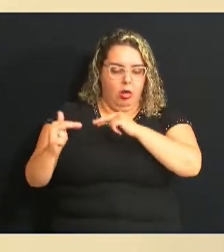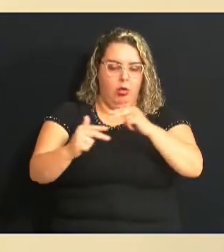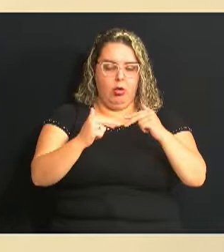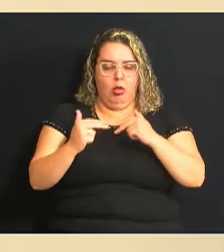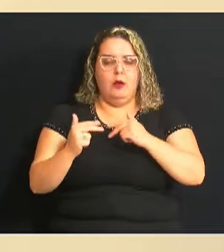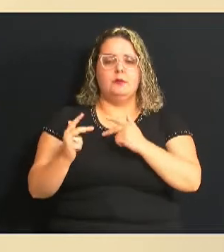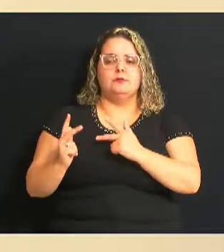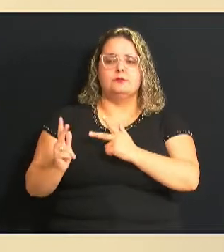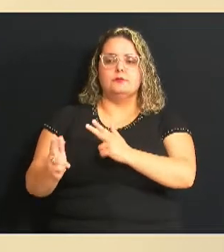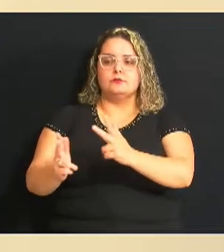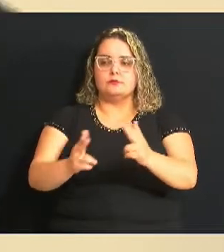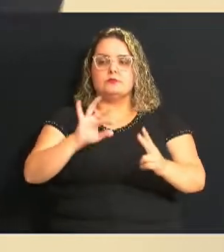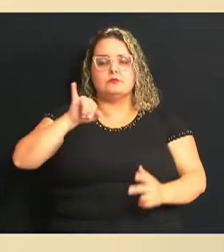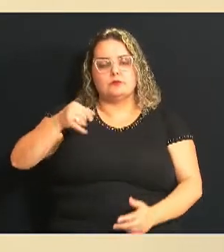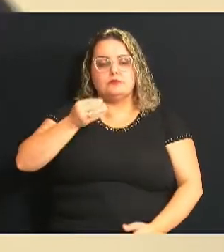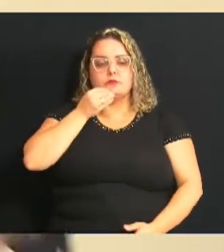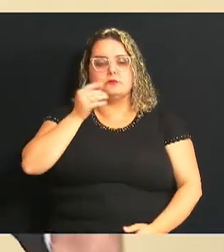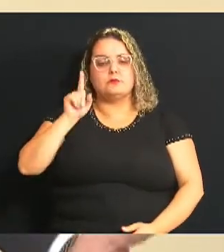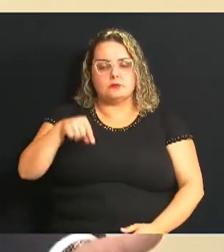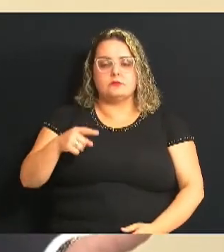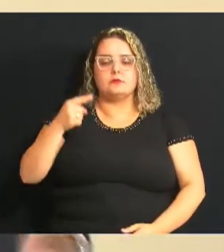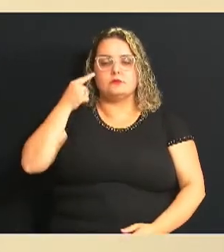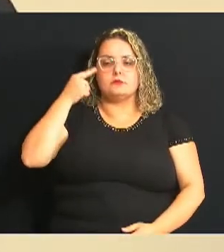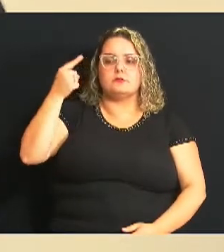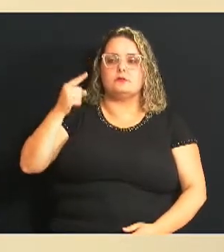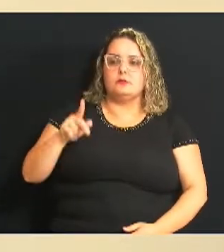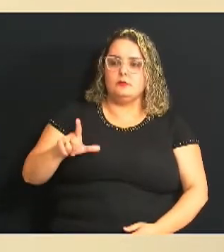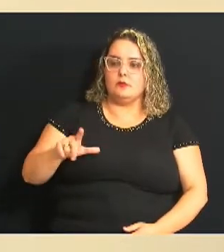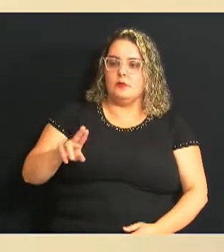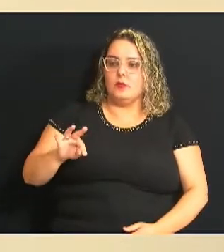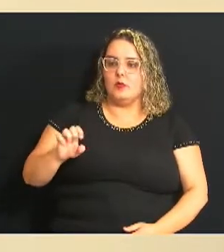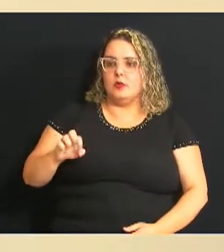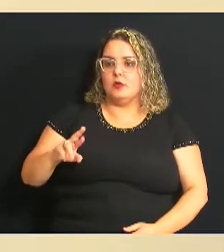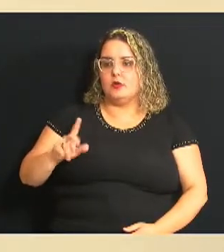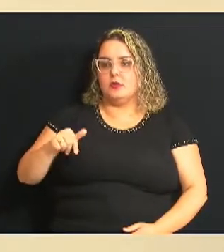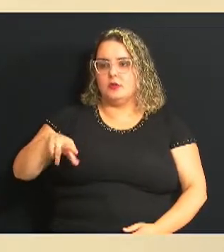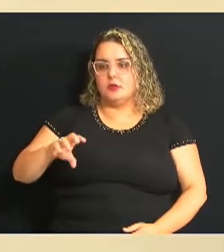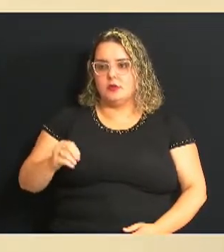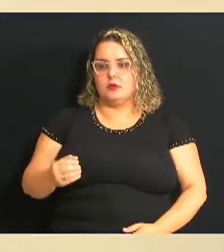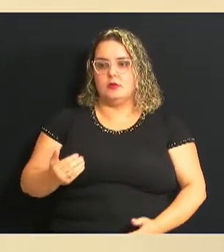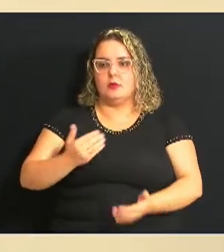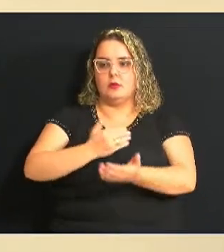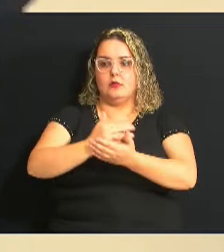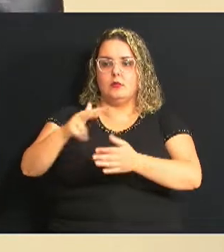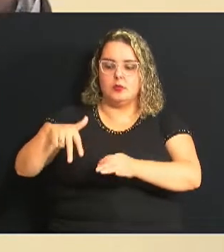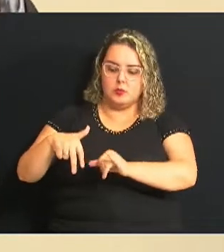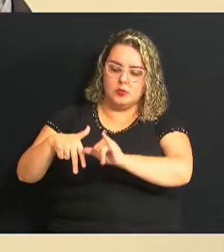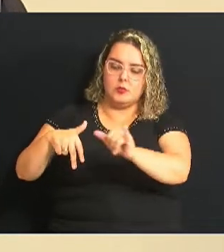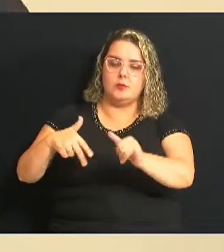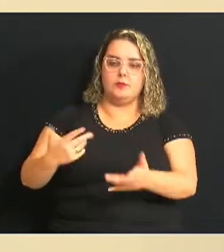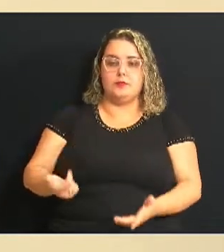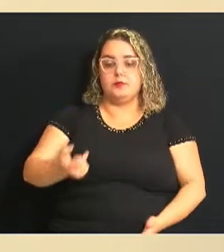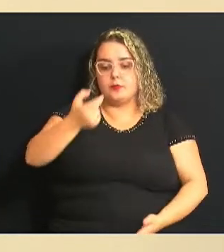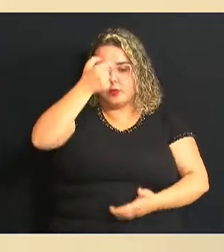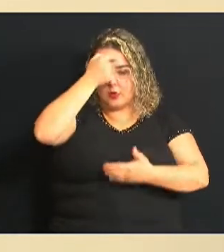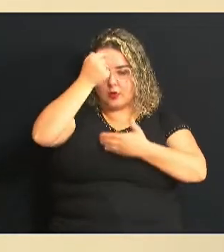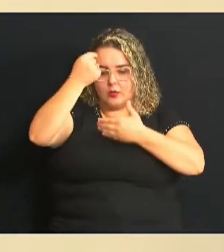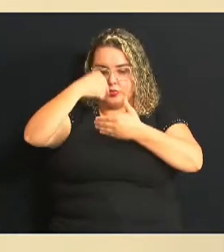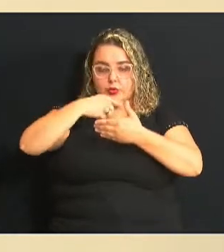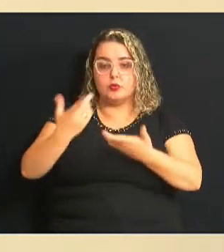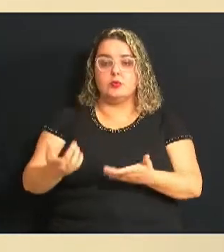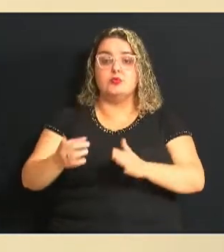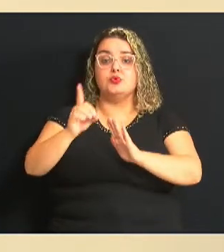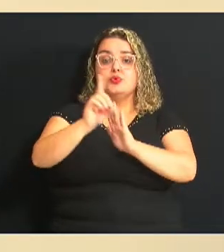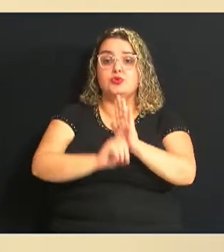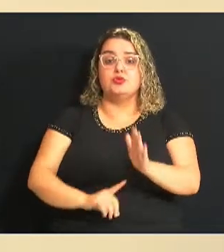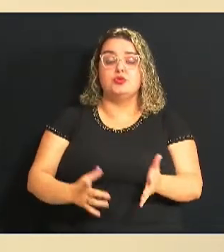pensamento luterano. Eu iniciei esse discurso falando do que Lutero fala da consciência, o direito de você